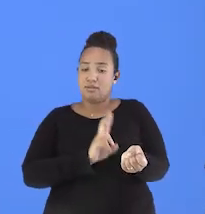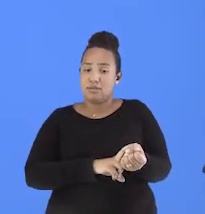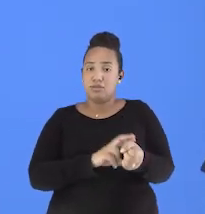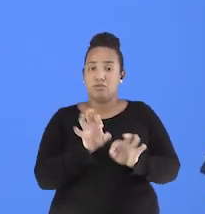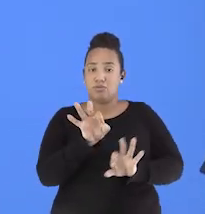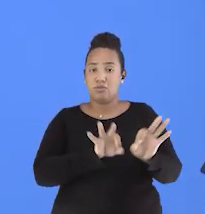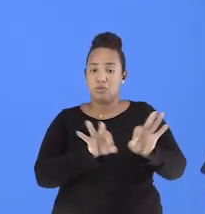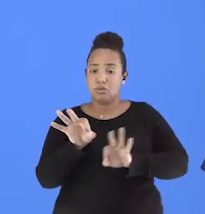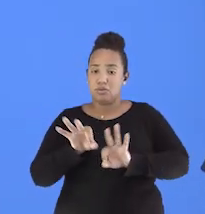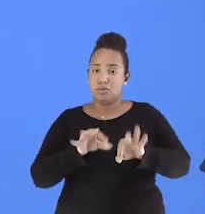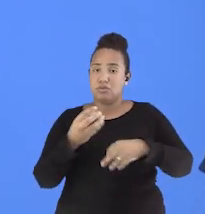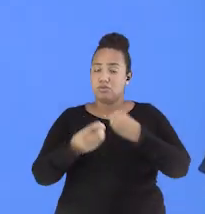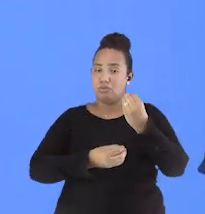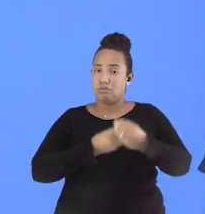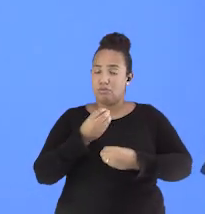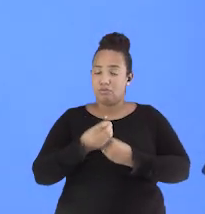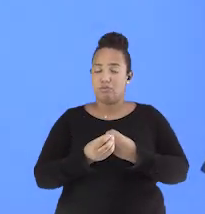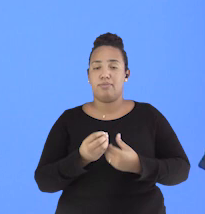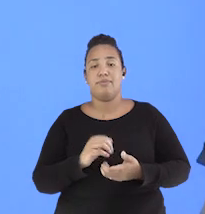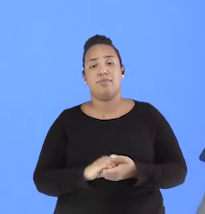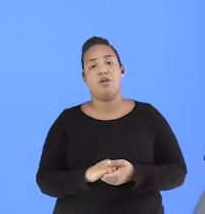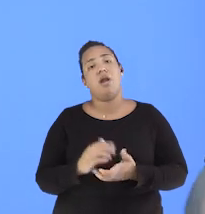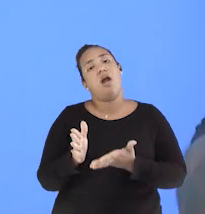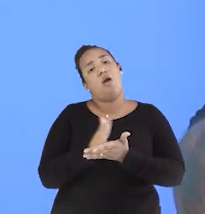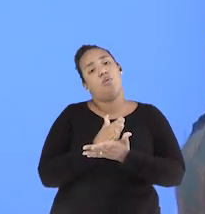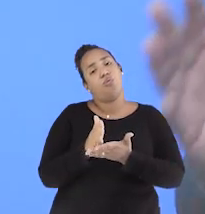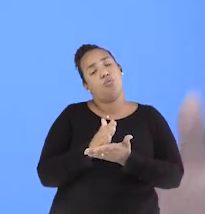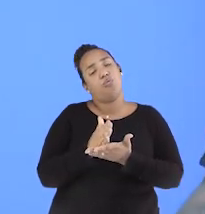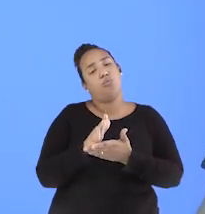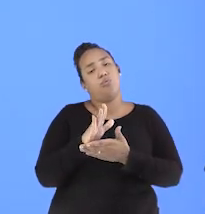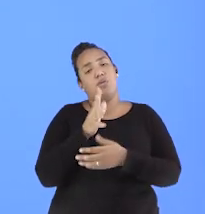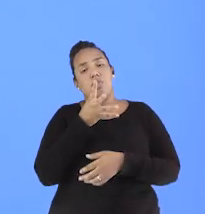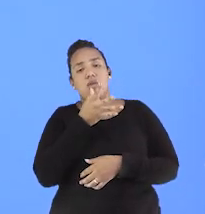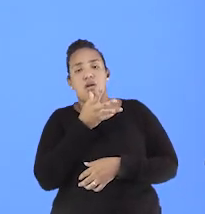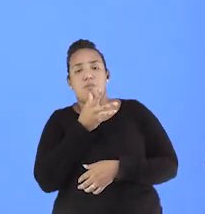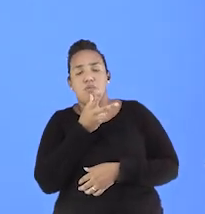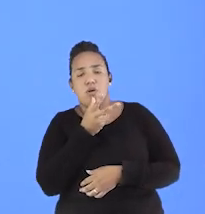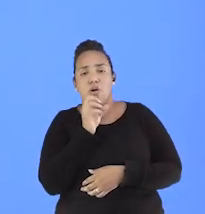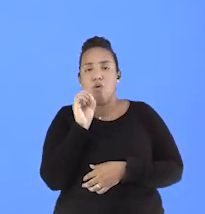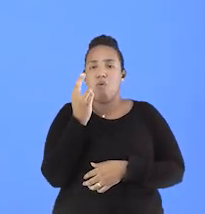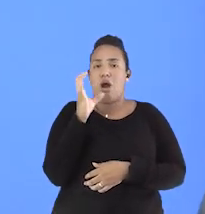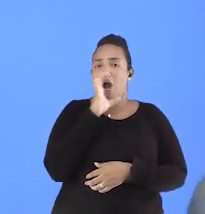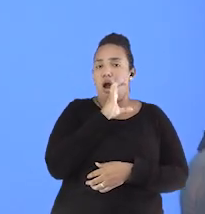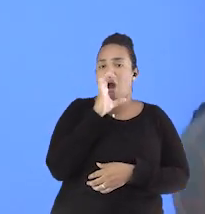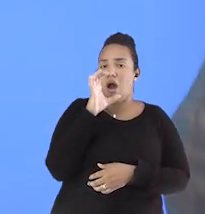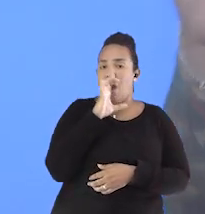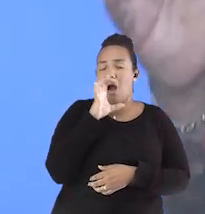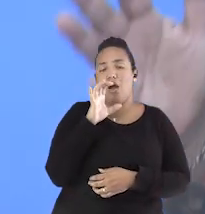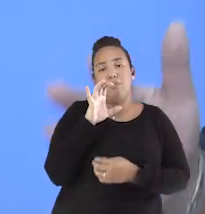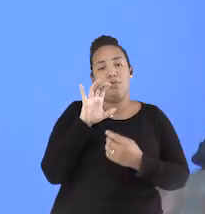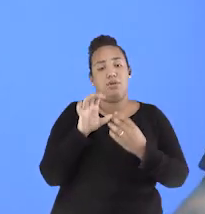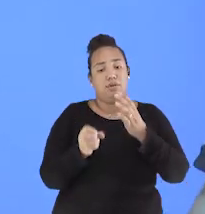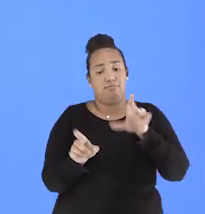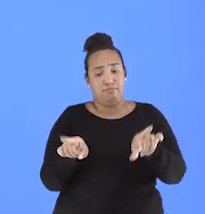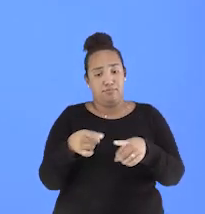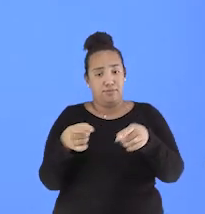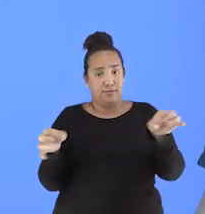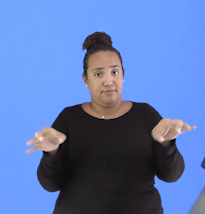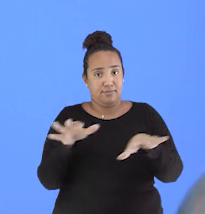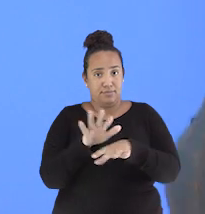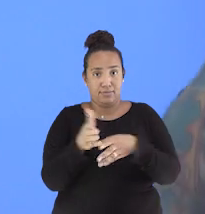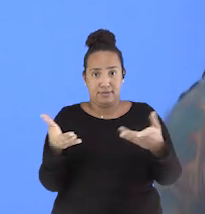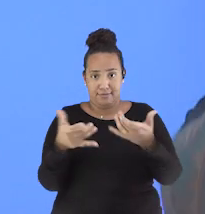a Organização das notas no decorrer do tempo algumas podem durar menos outras mais e o resultado é o que nós ouvimos